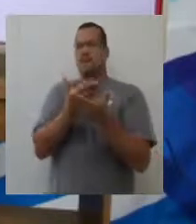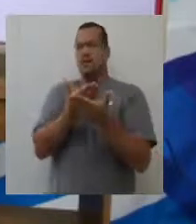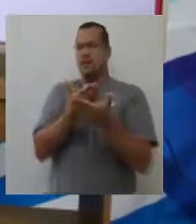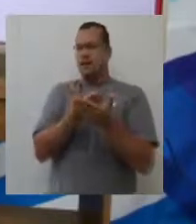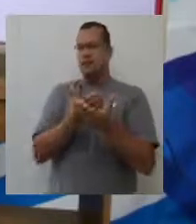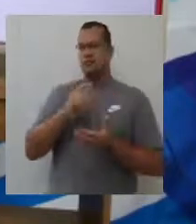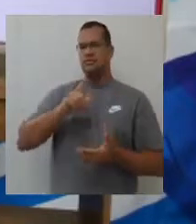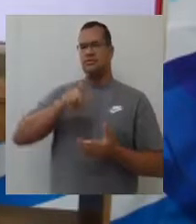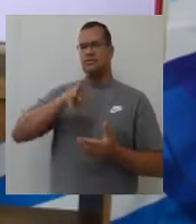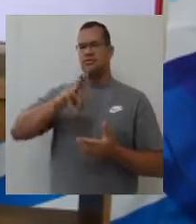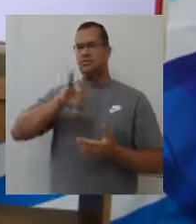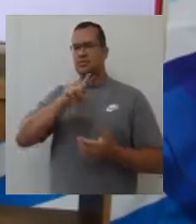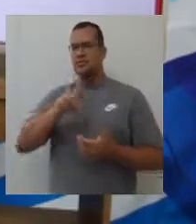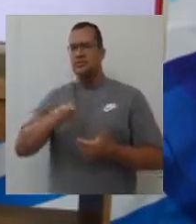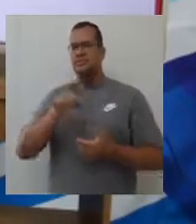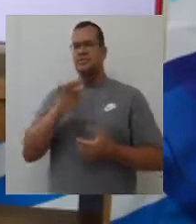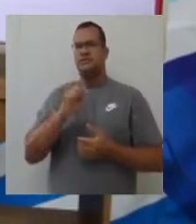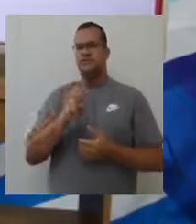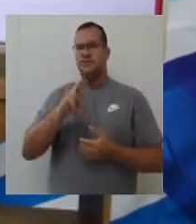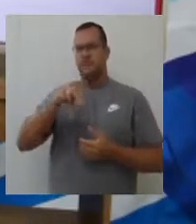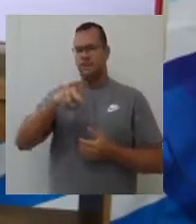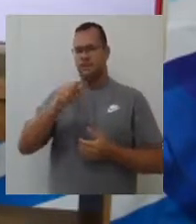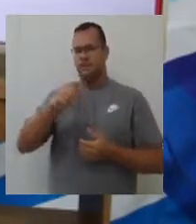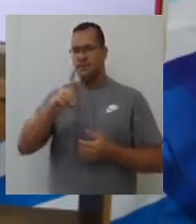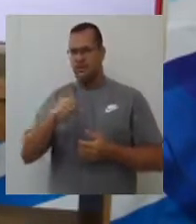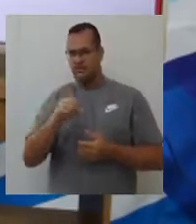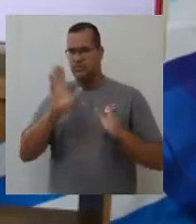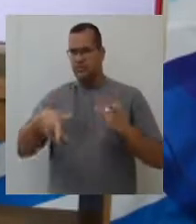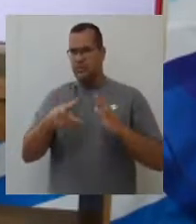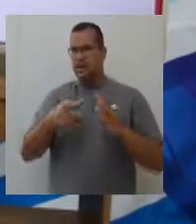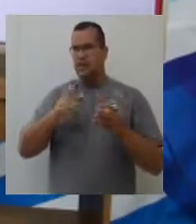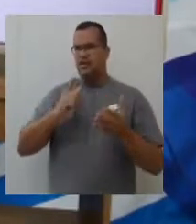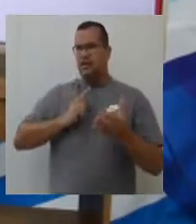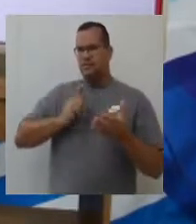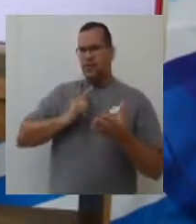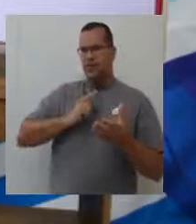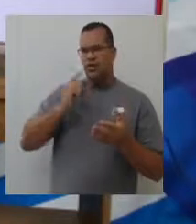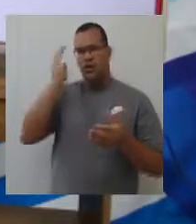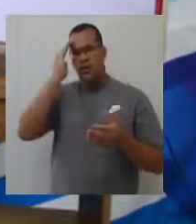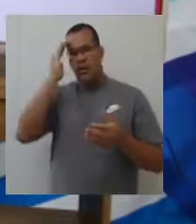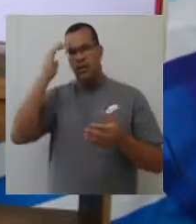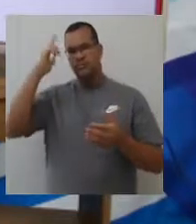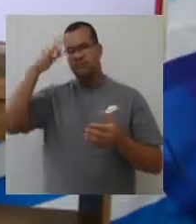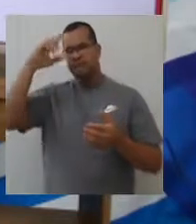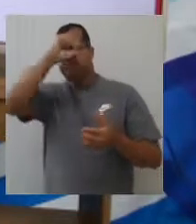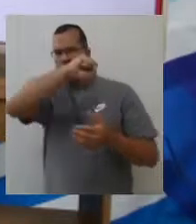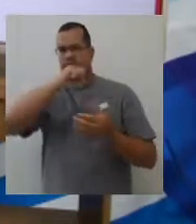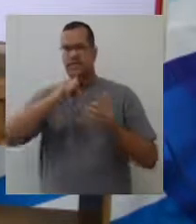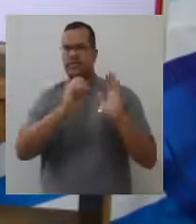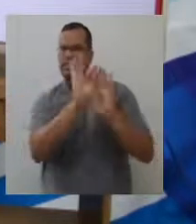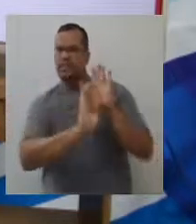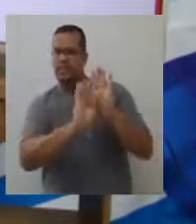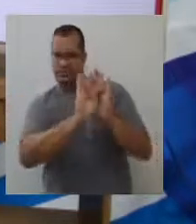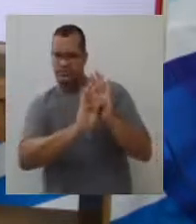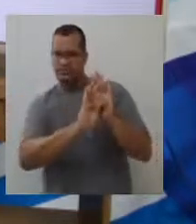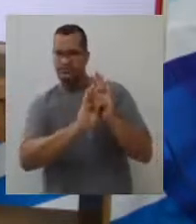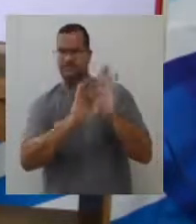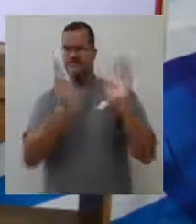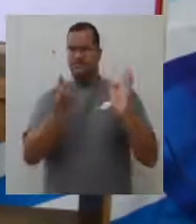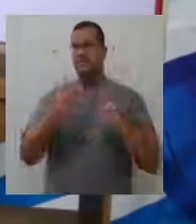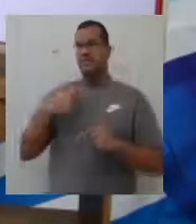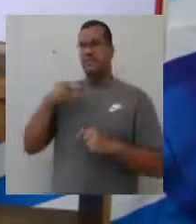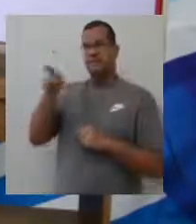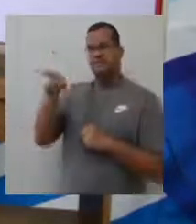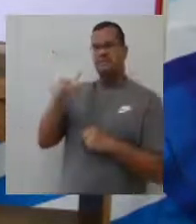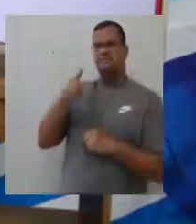Luiz Fernando e ele falou sobre interpretação textual. Muitos estudantes vêm a mim e dizem, professor, quando eu estou com o senhor